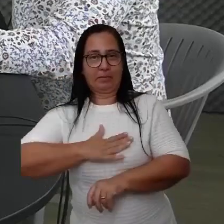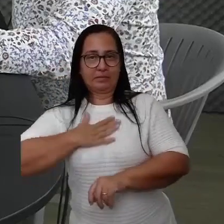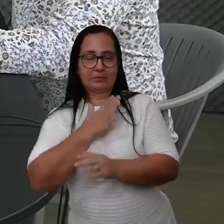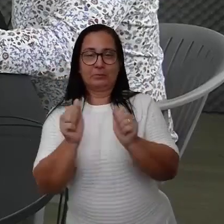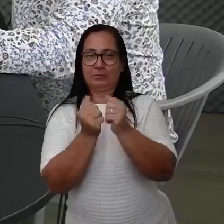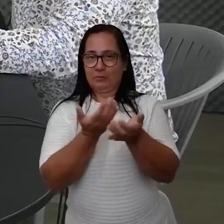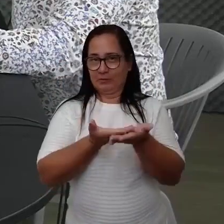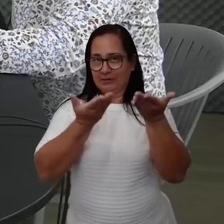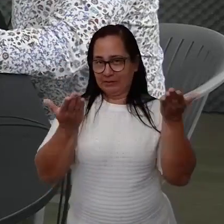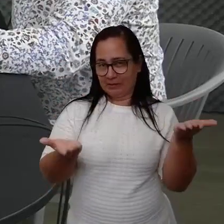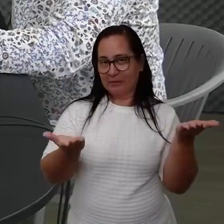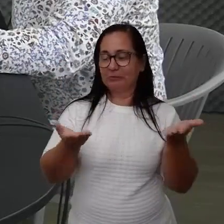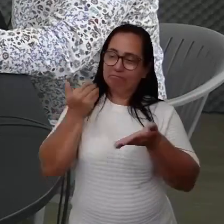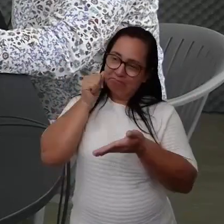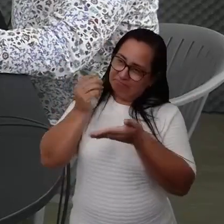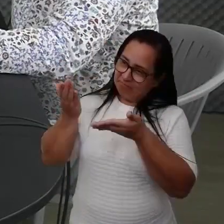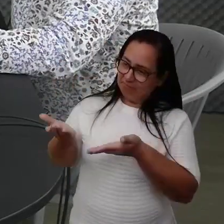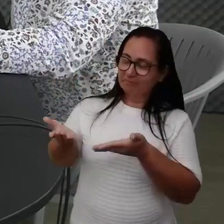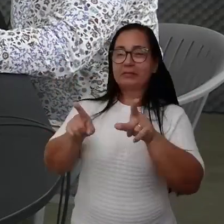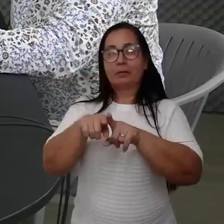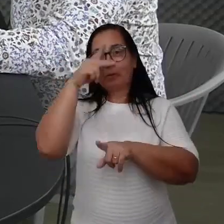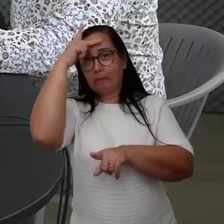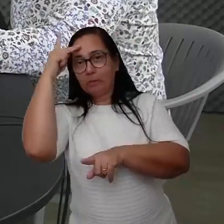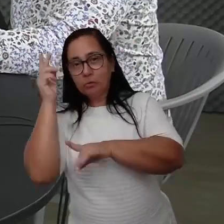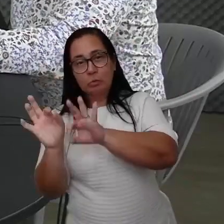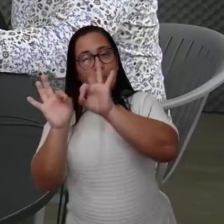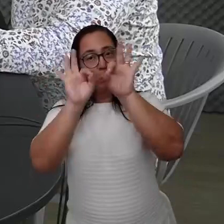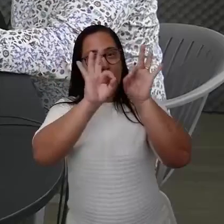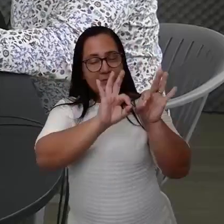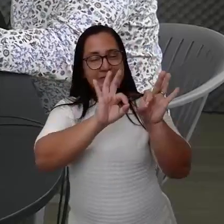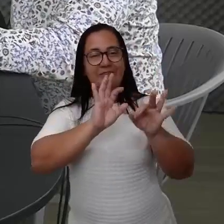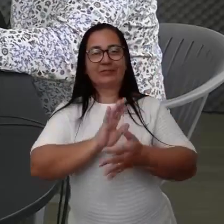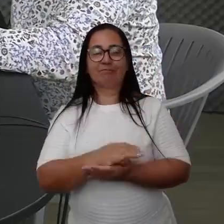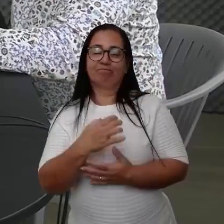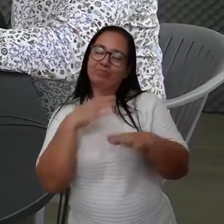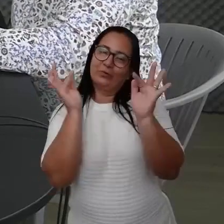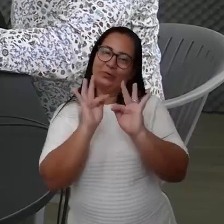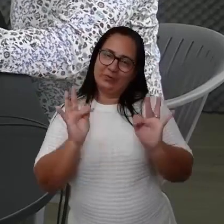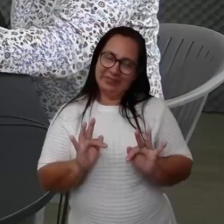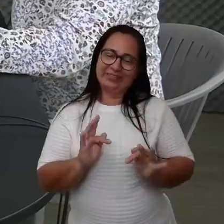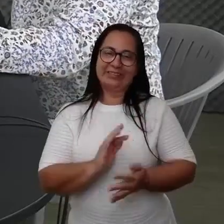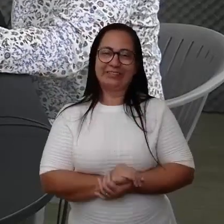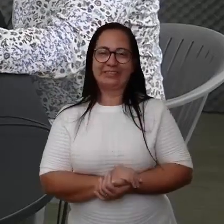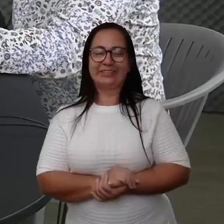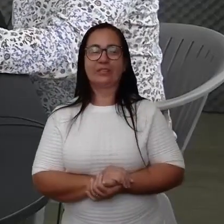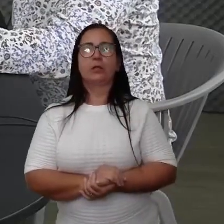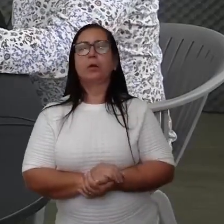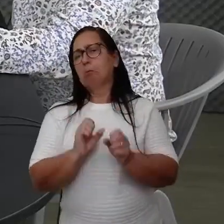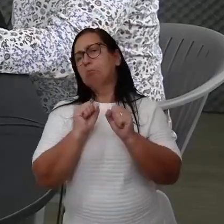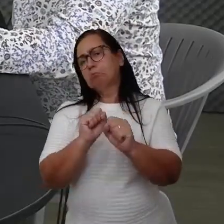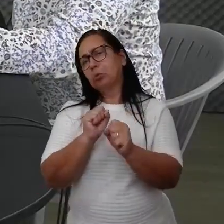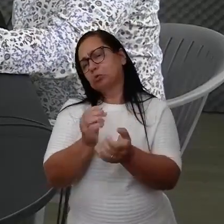com Margarida e com as pessoas que acompanham a gente assistindo. A gente tem que estar muito feliz de vocês estarem aqui, viu? Margarida, eu posso começar